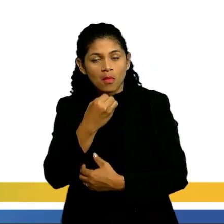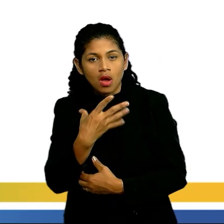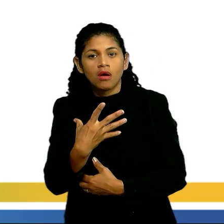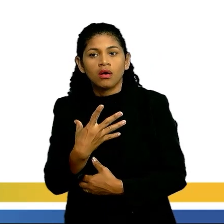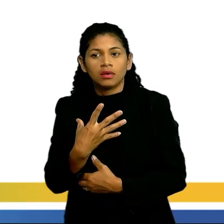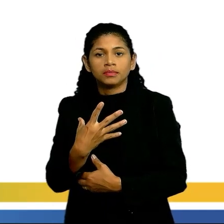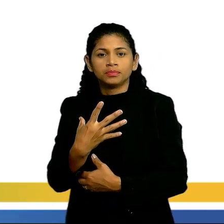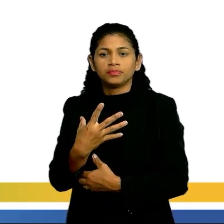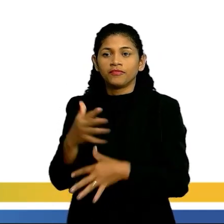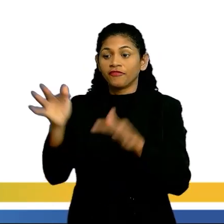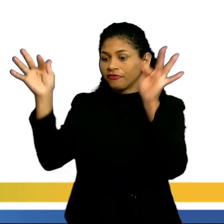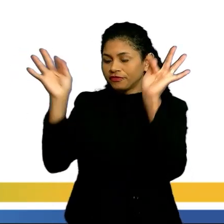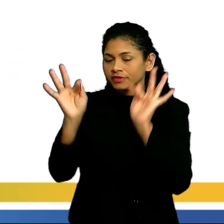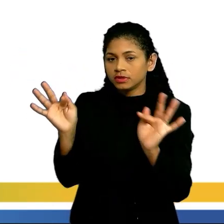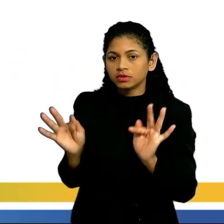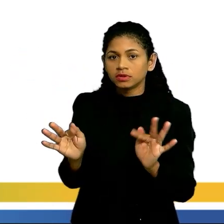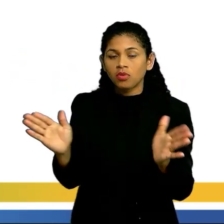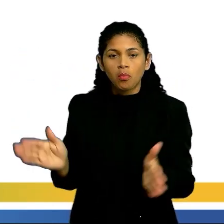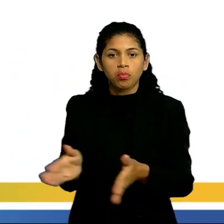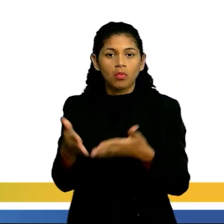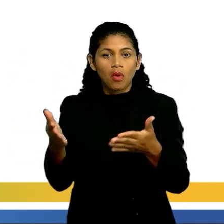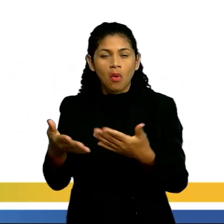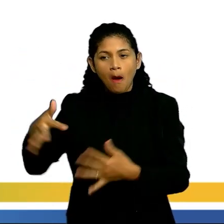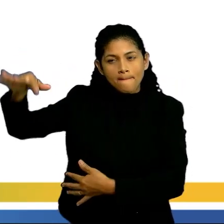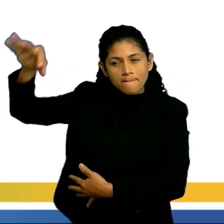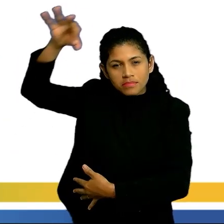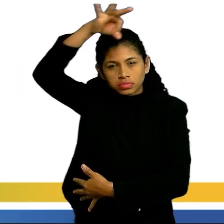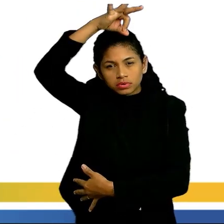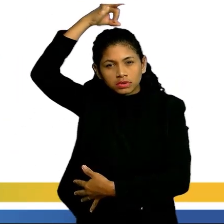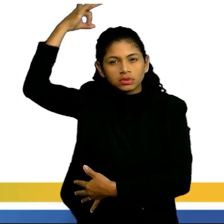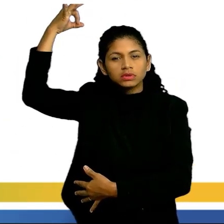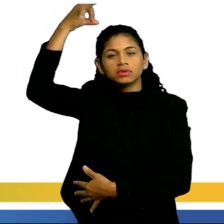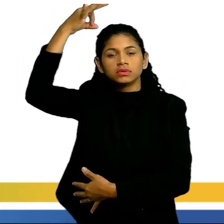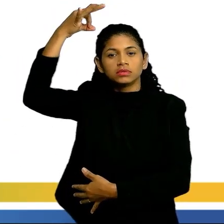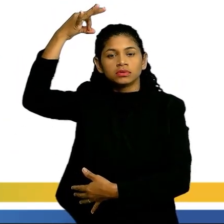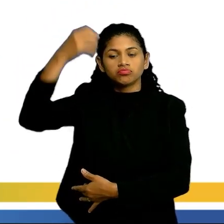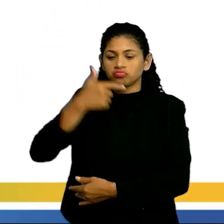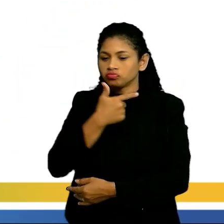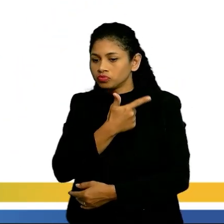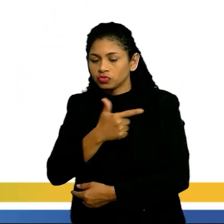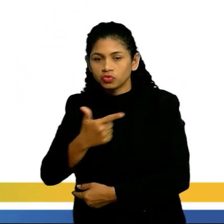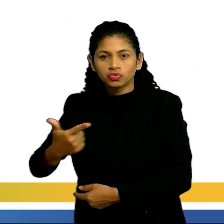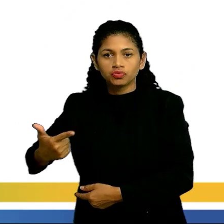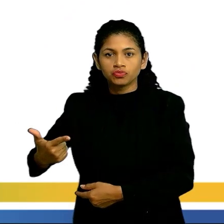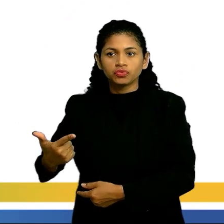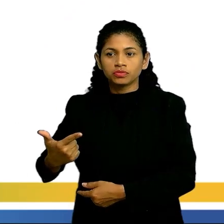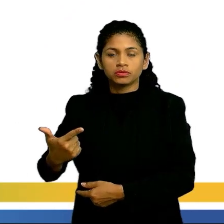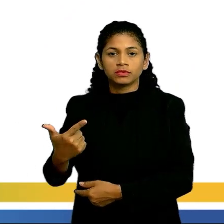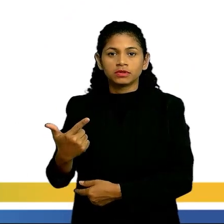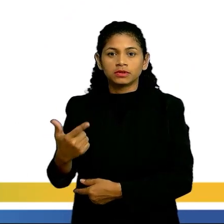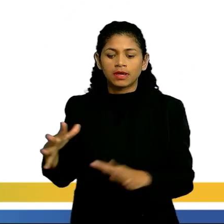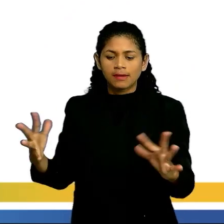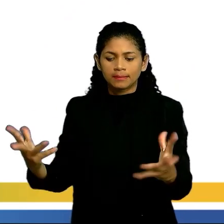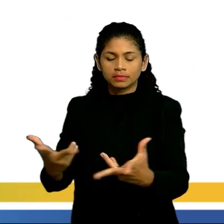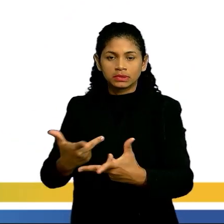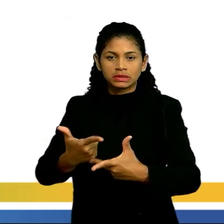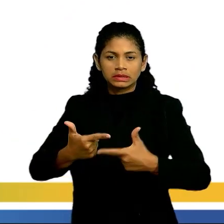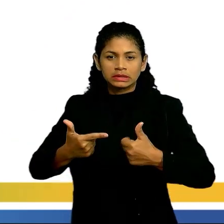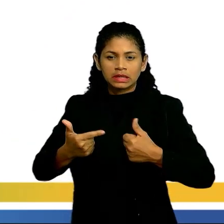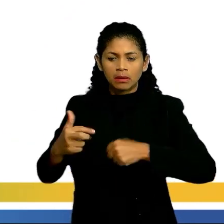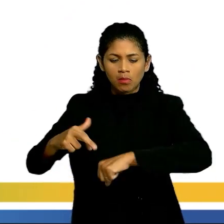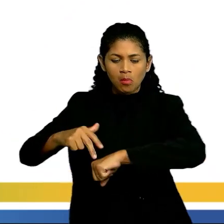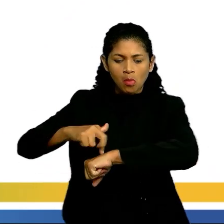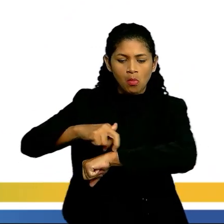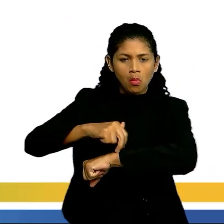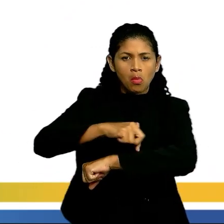nós temos ali na imagem. Para Nietzsche, o pobre de espírito é aquele que não tem capacidade de caminhar com as próprias pernas, de refletir